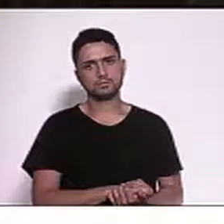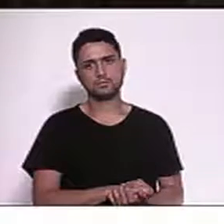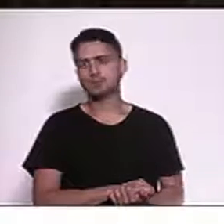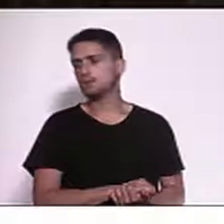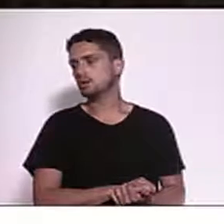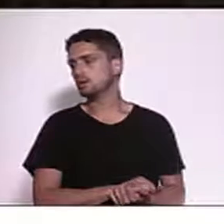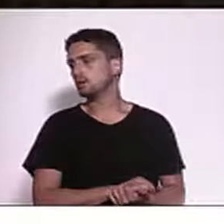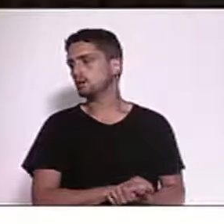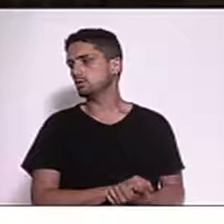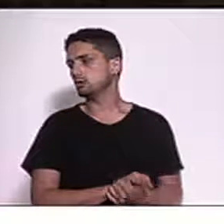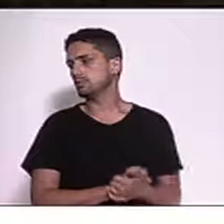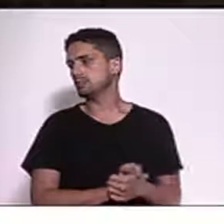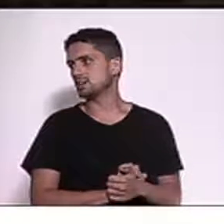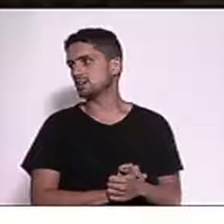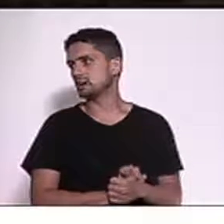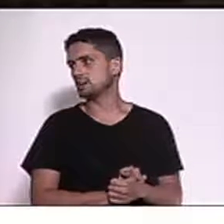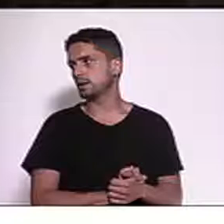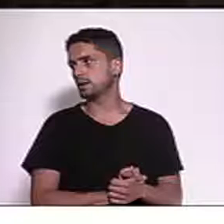assistindo